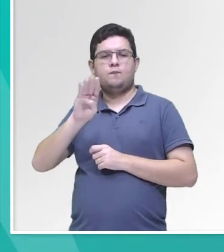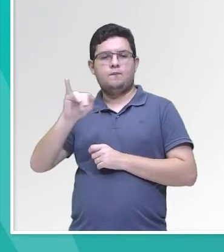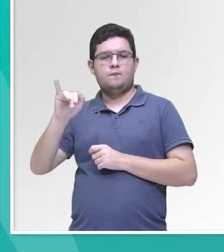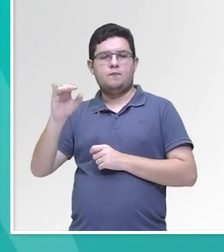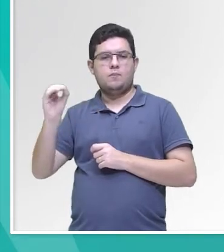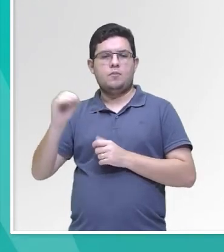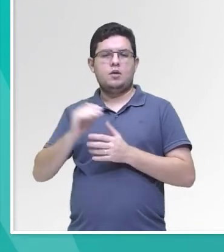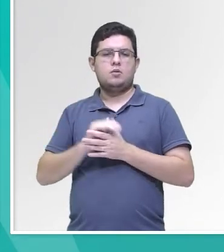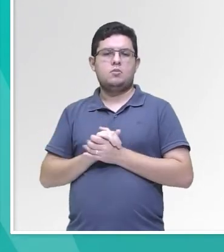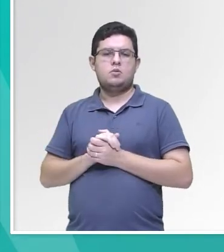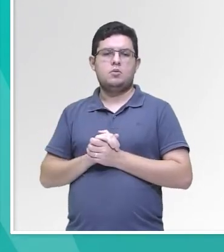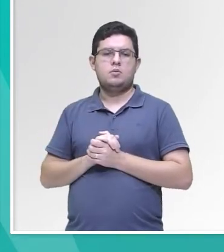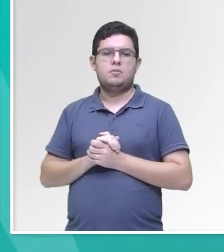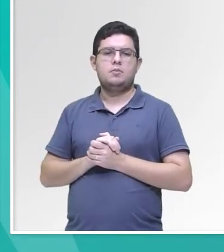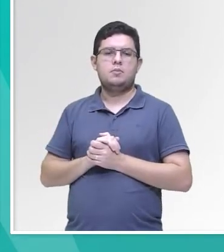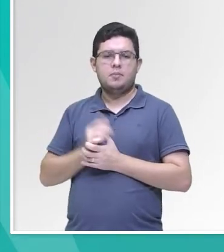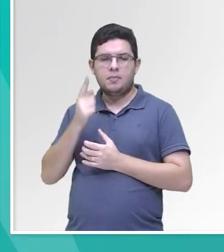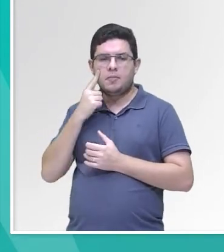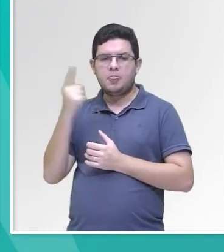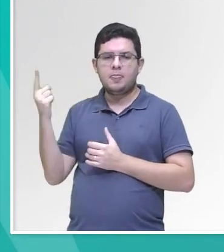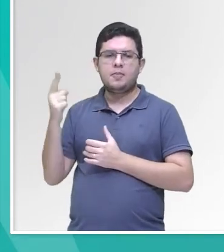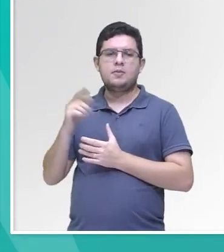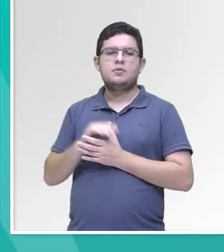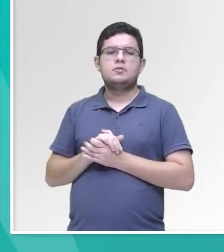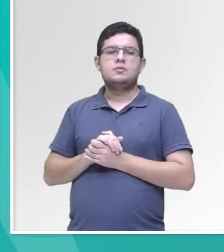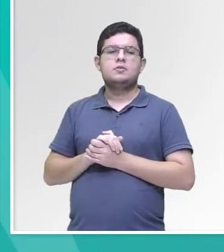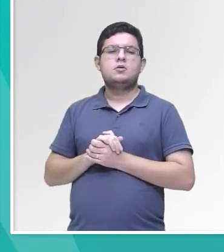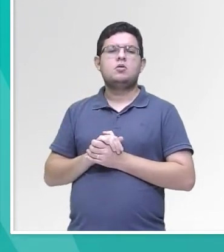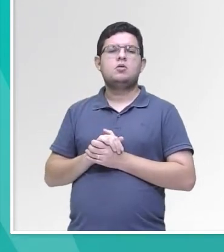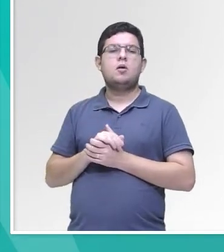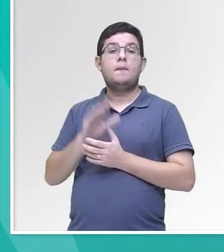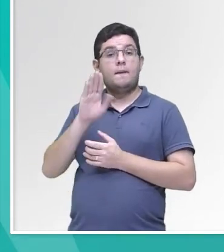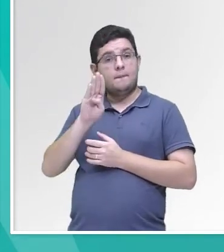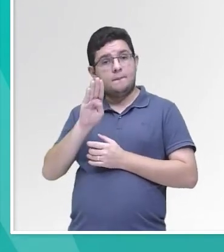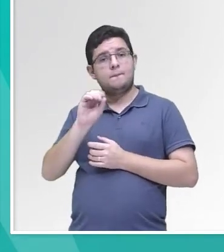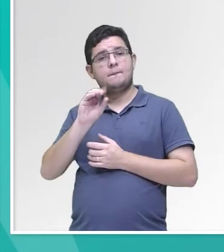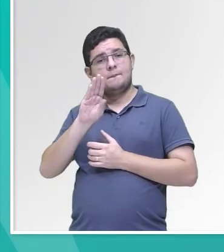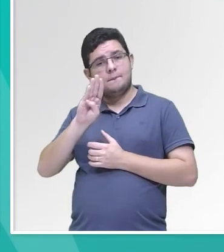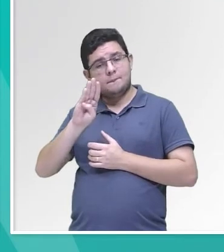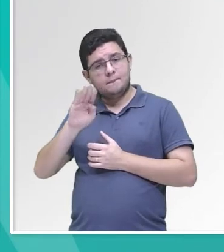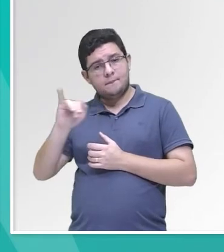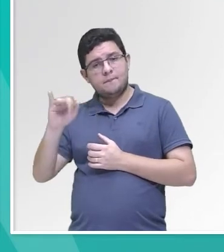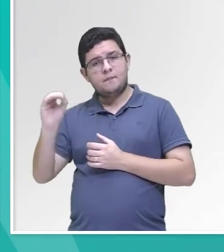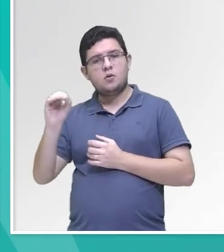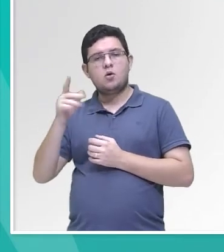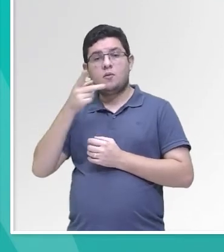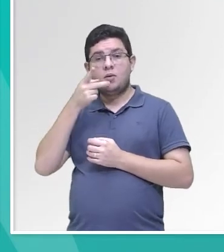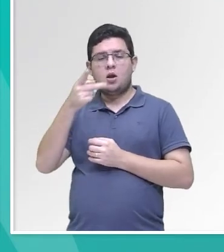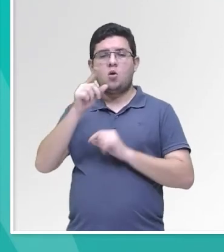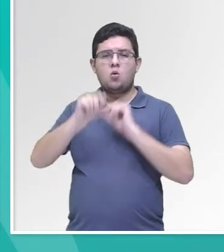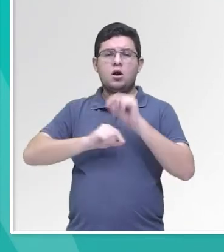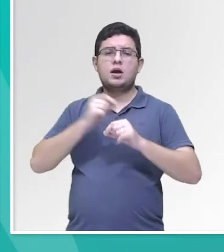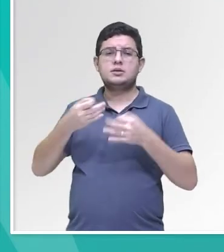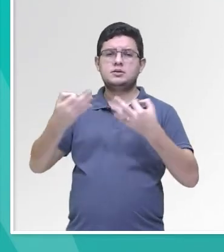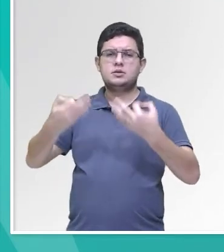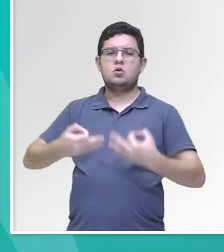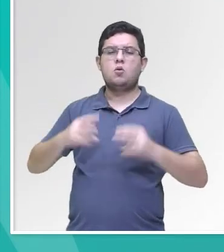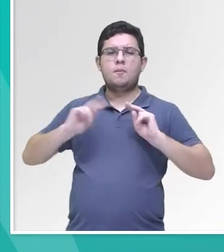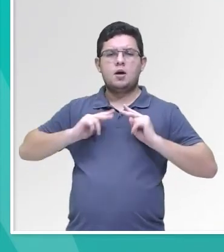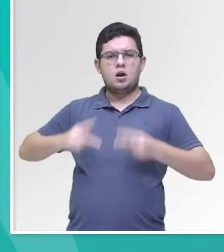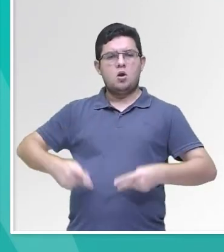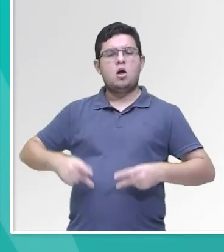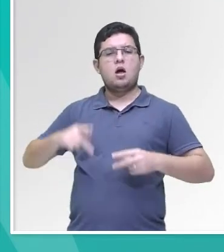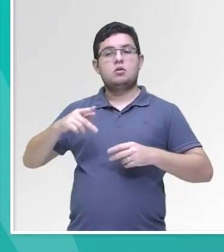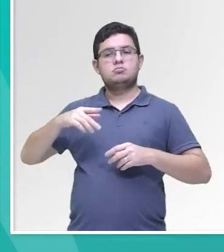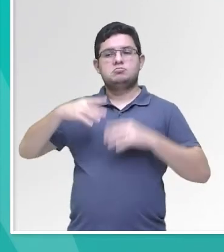utilizou uma afirmação dele, algo que ele costuma dizer para dizer que a dignidade humana é uma qualidade intrínseca do